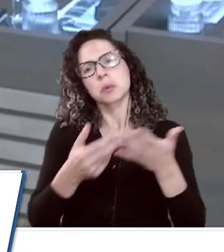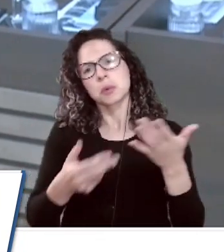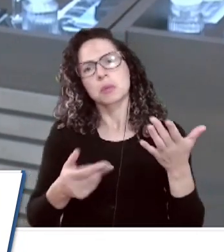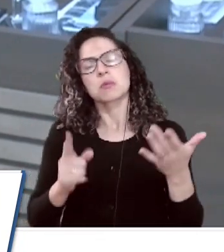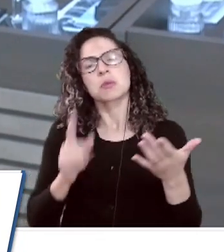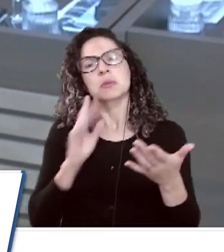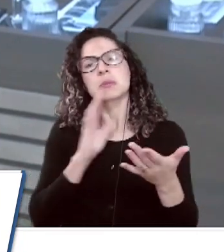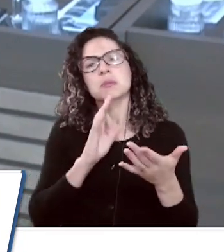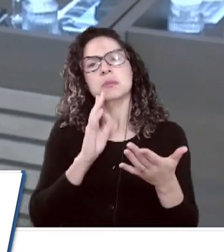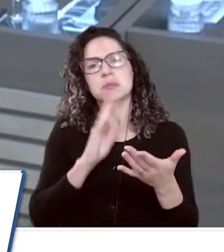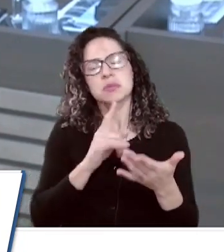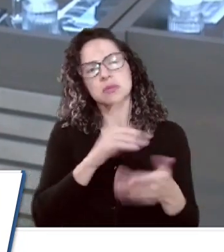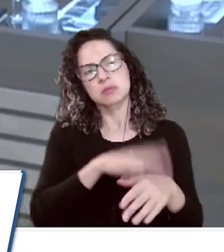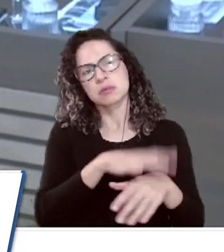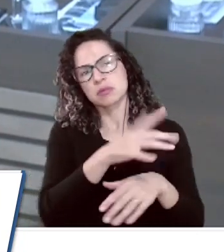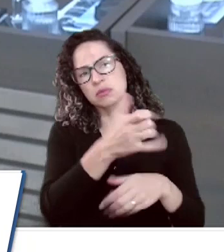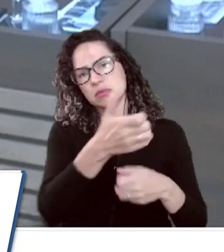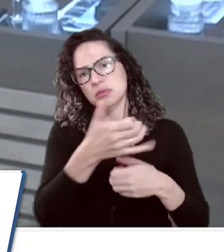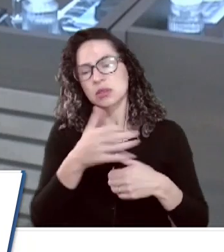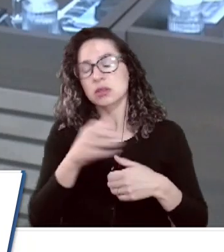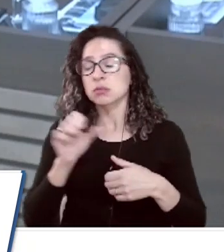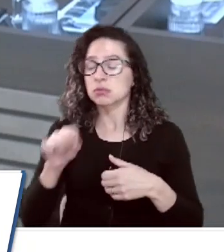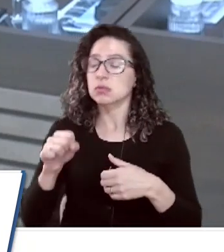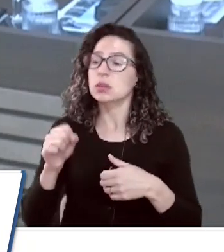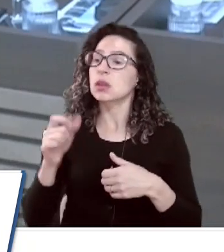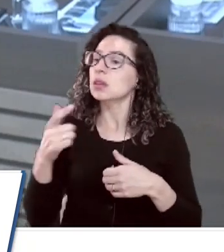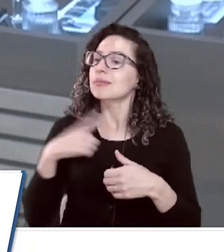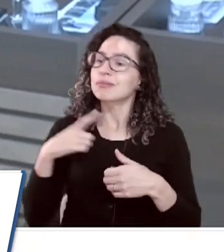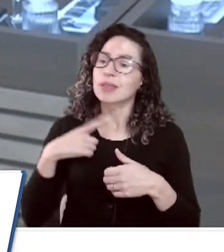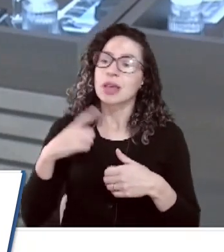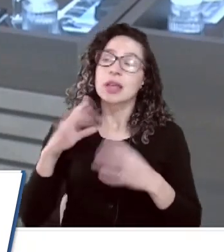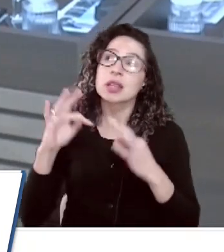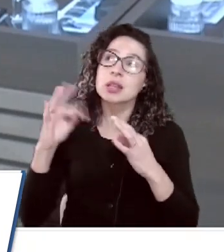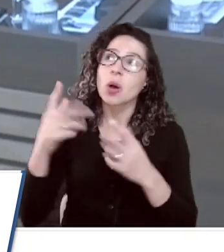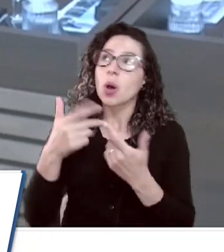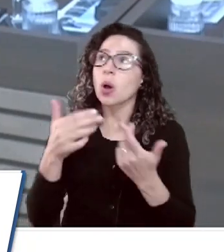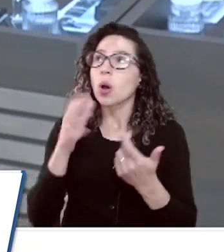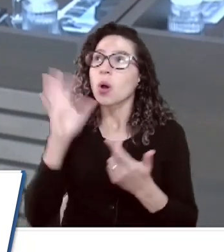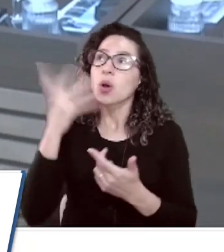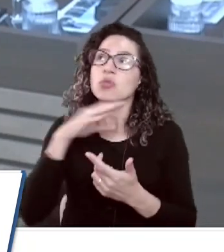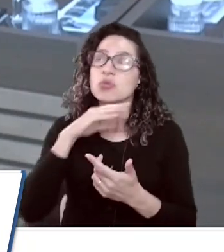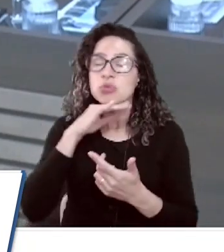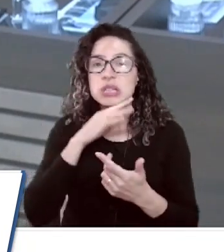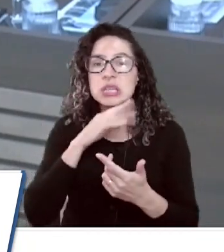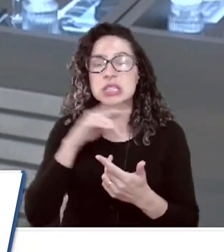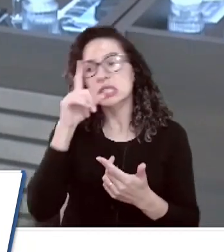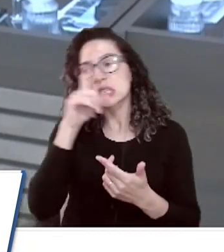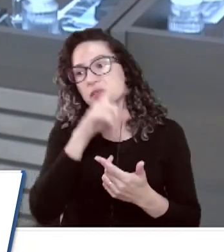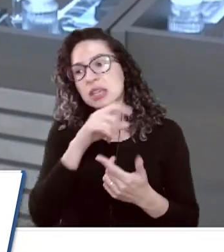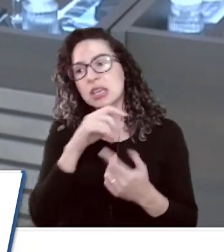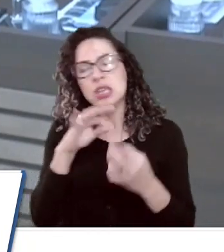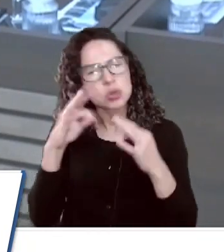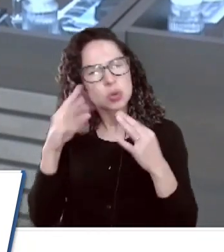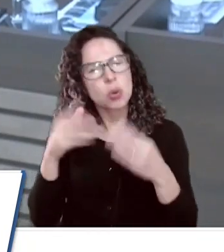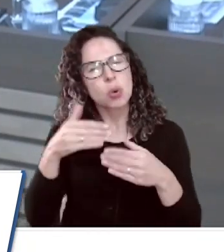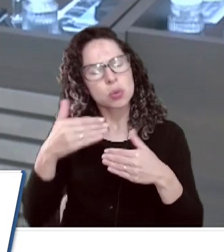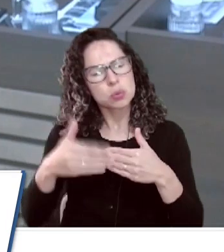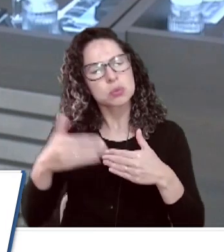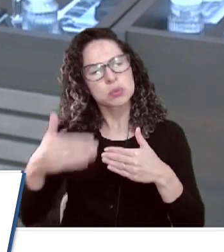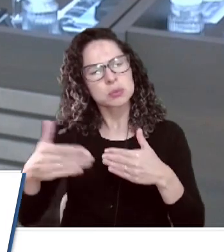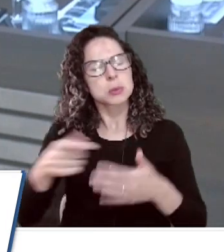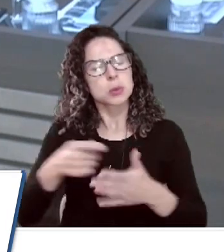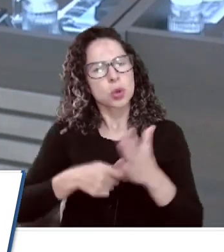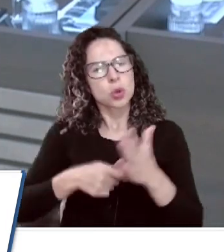que você disse foi legal. Tem sim, em toda coisa, tudo que é ruim, tudo que é difícil, em todo momento de luta, de